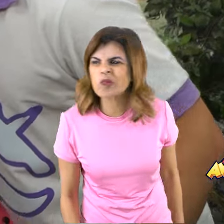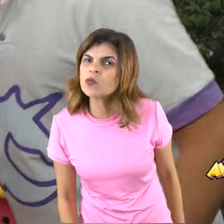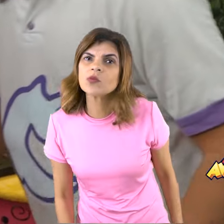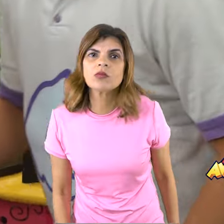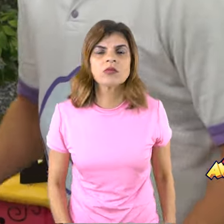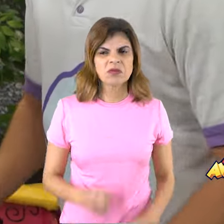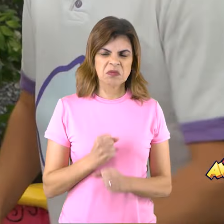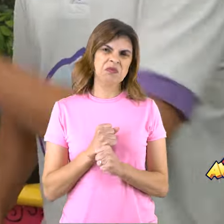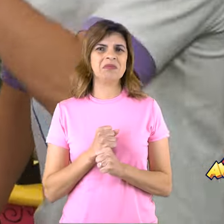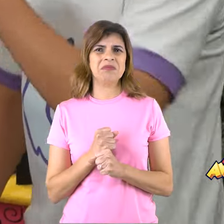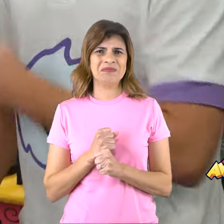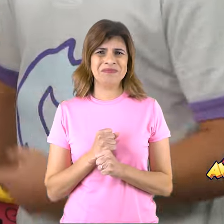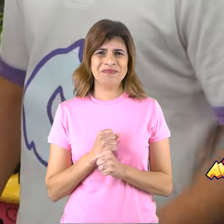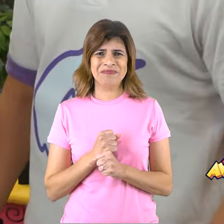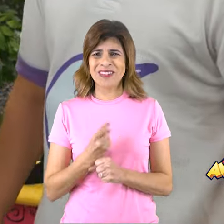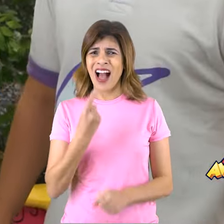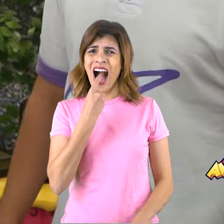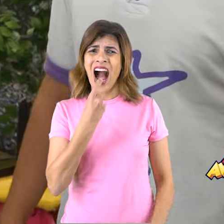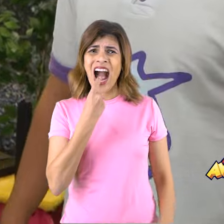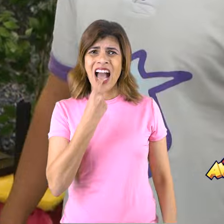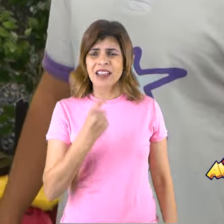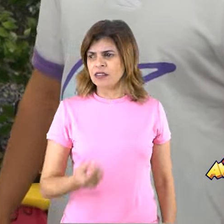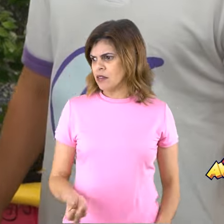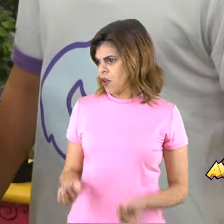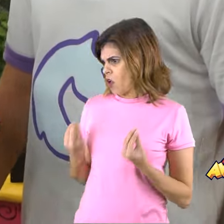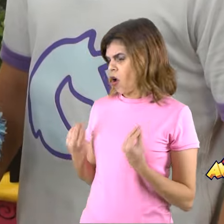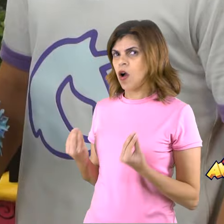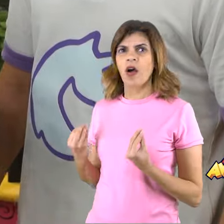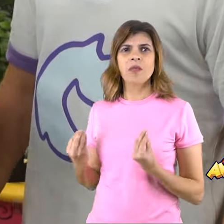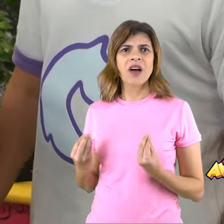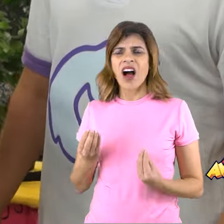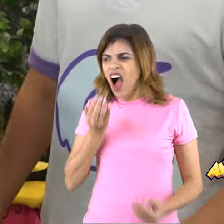Alice, está vindo da sua boca! Como assim?